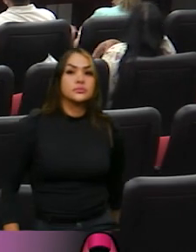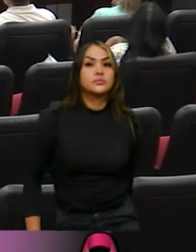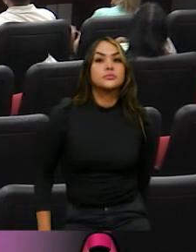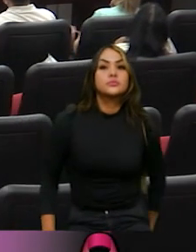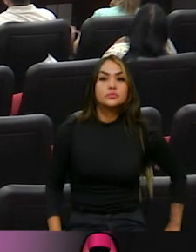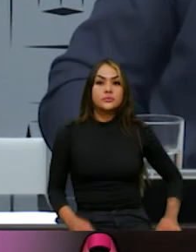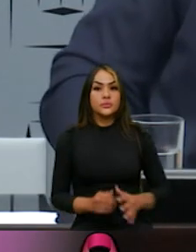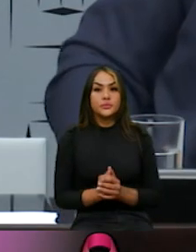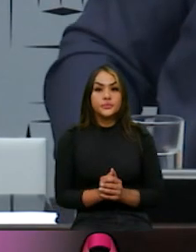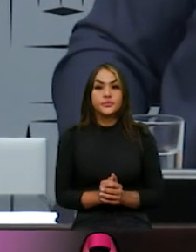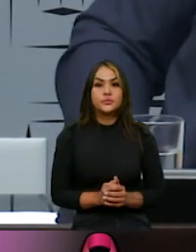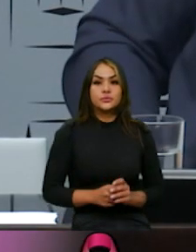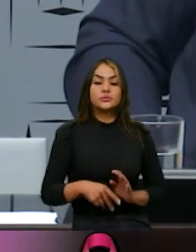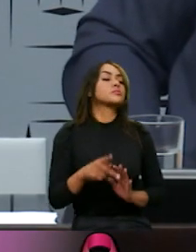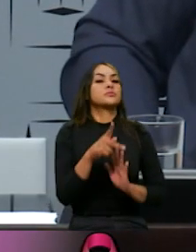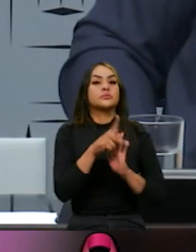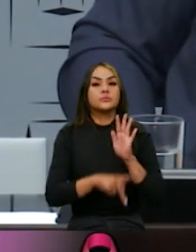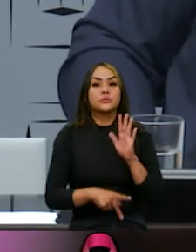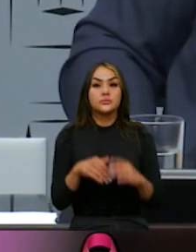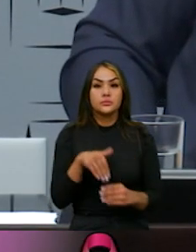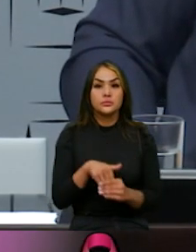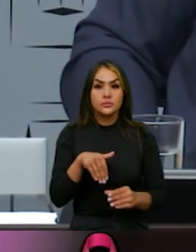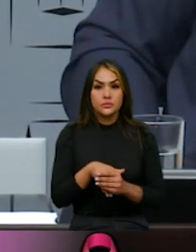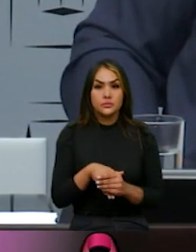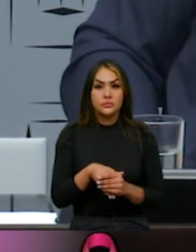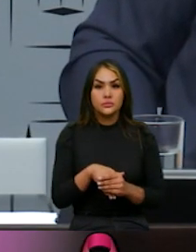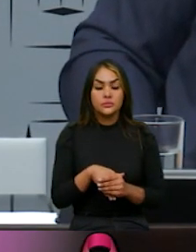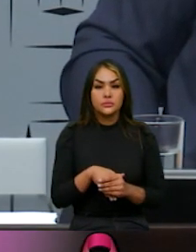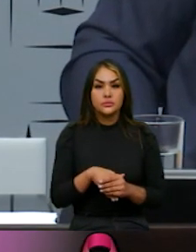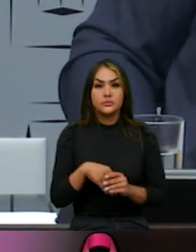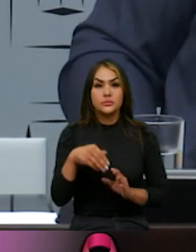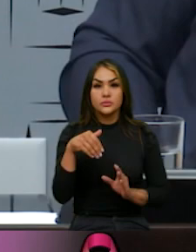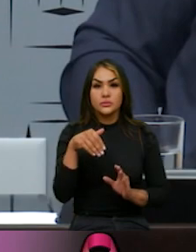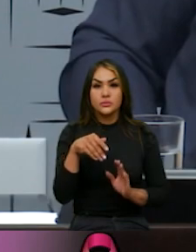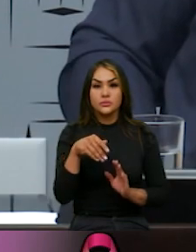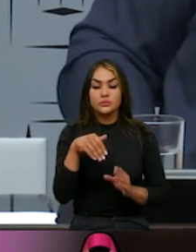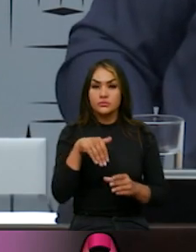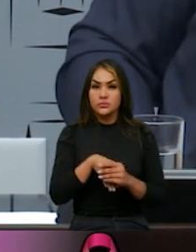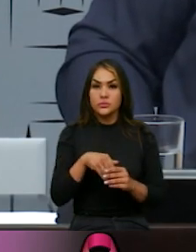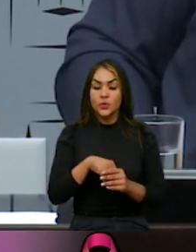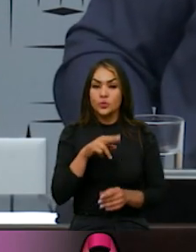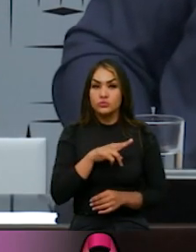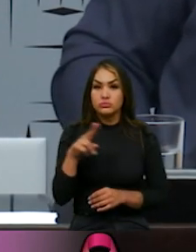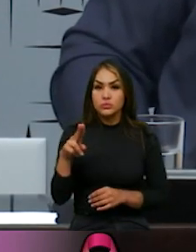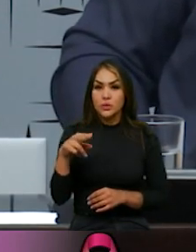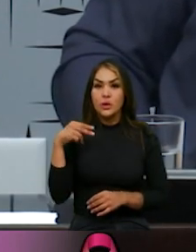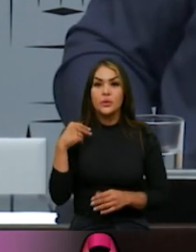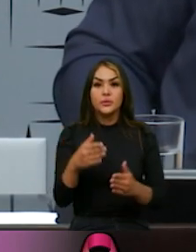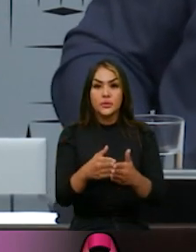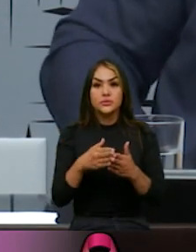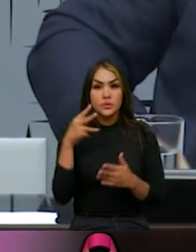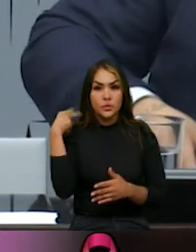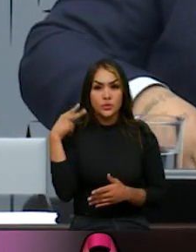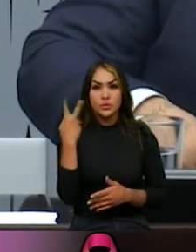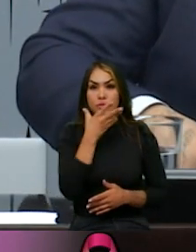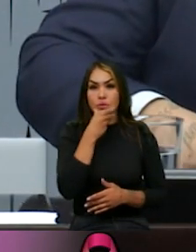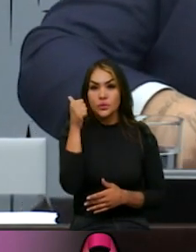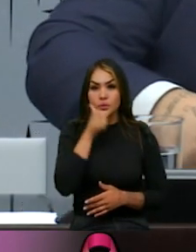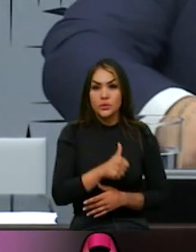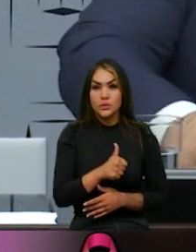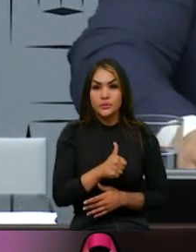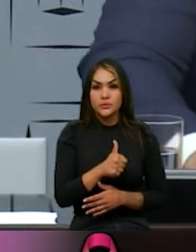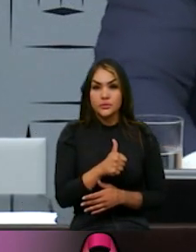O projeto está em votação, nominal. Solicito aos senhores vereadores e à senhora